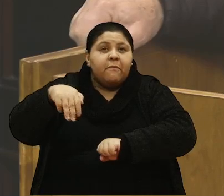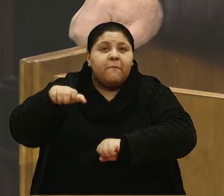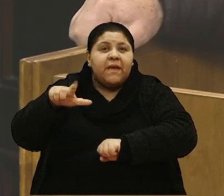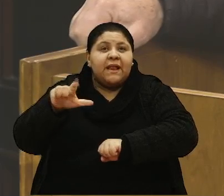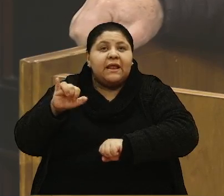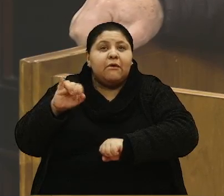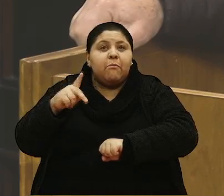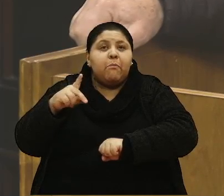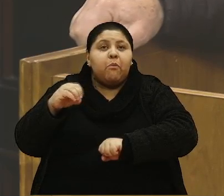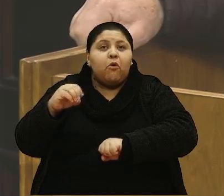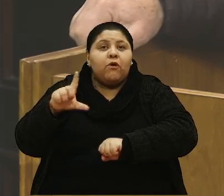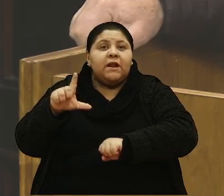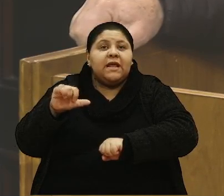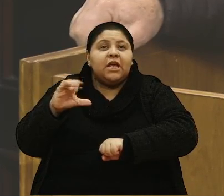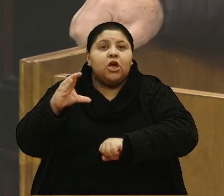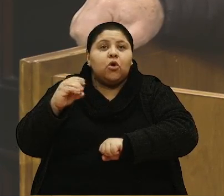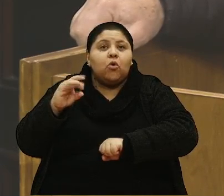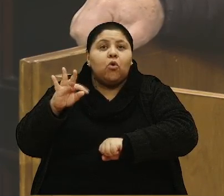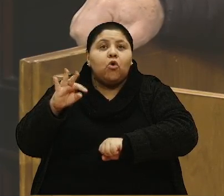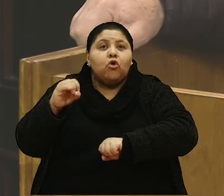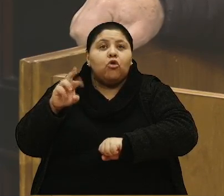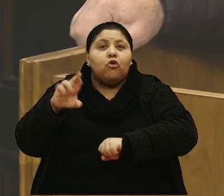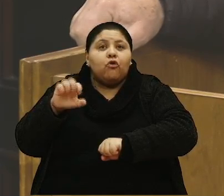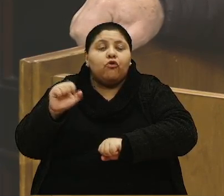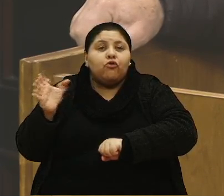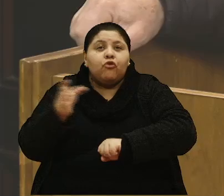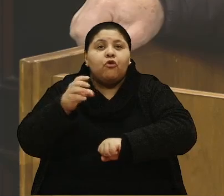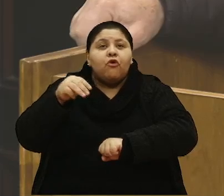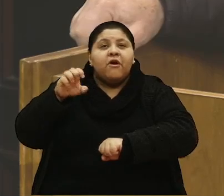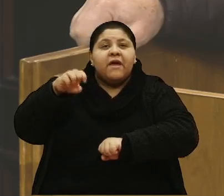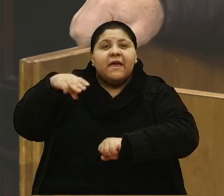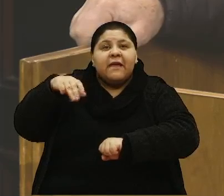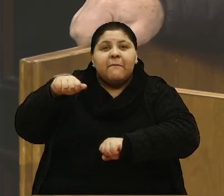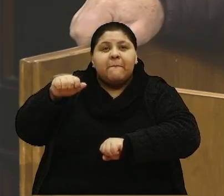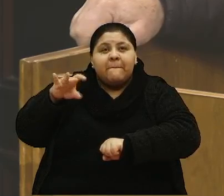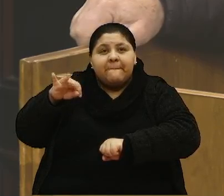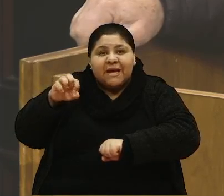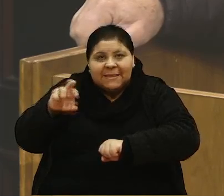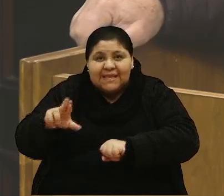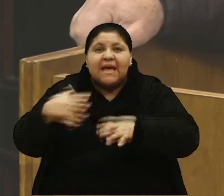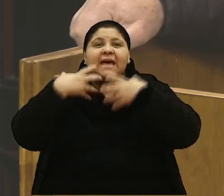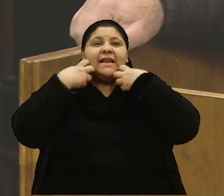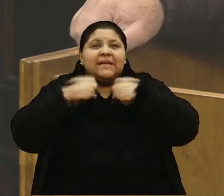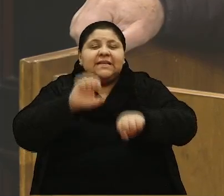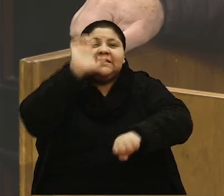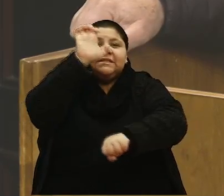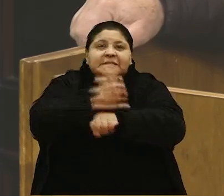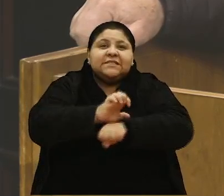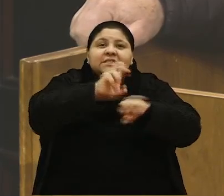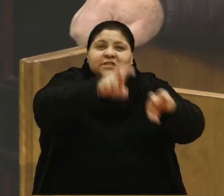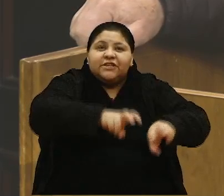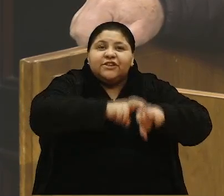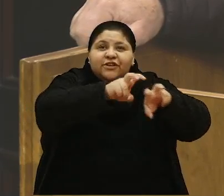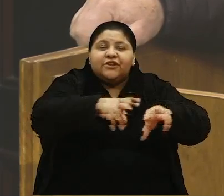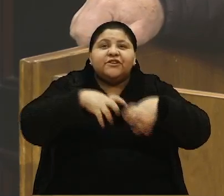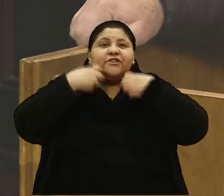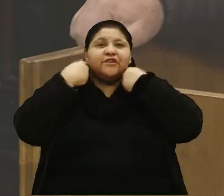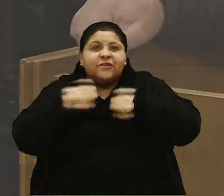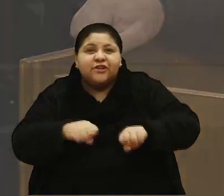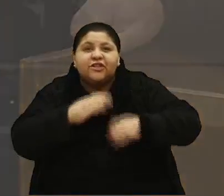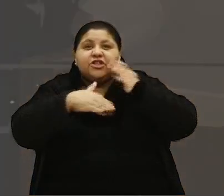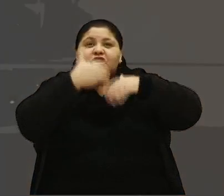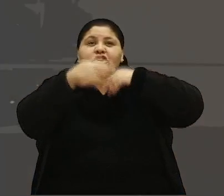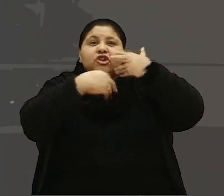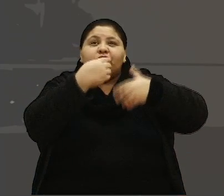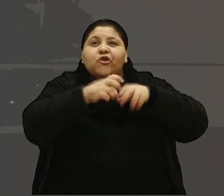Meliponicultores, a Emater, Secretaria do Estado, da Agricultura e Secretaria do Desenvolvimento Rural,